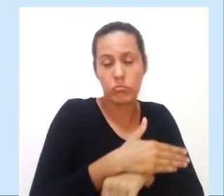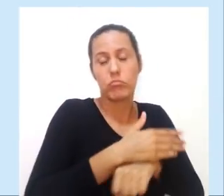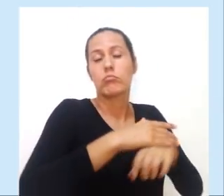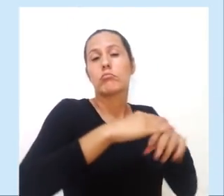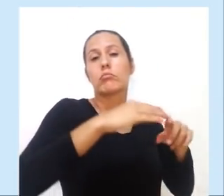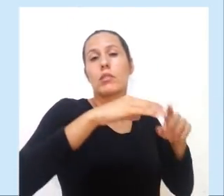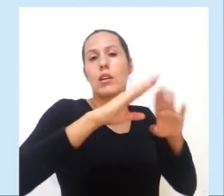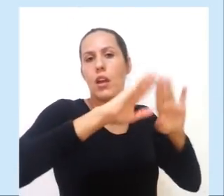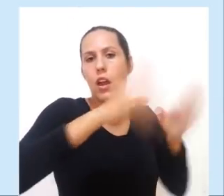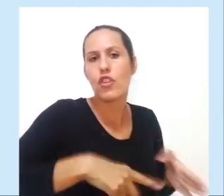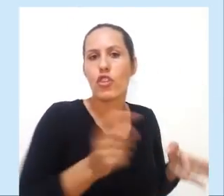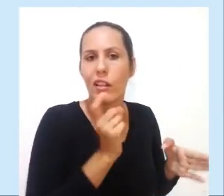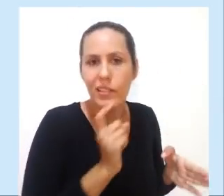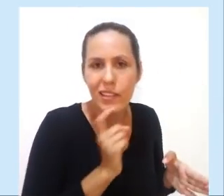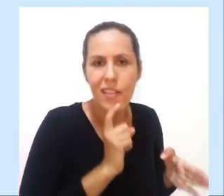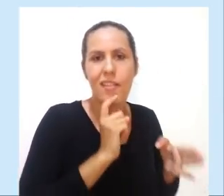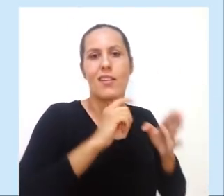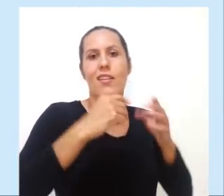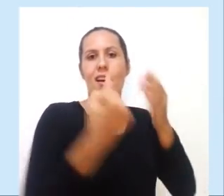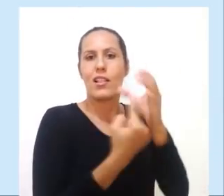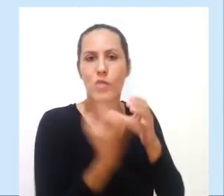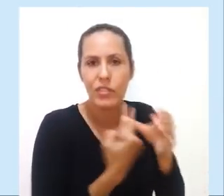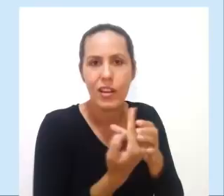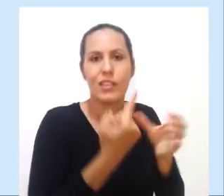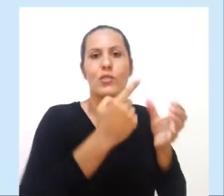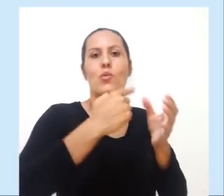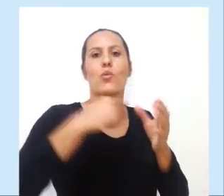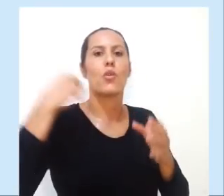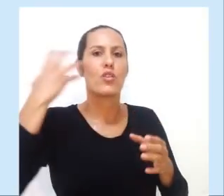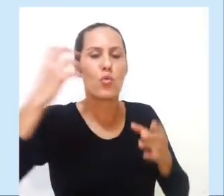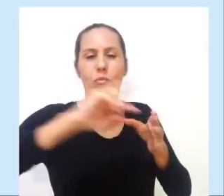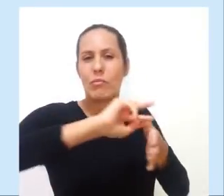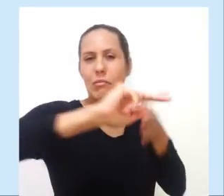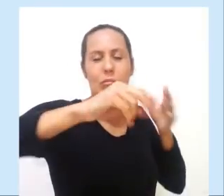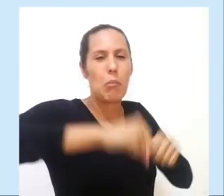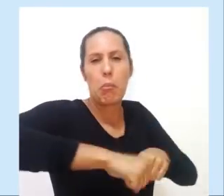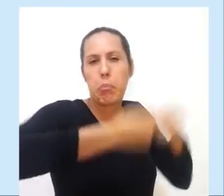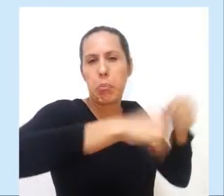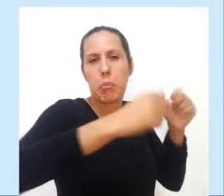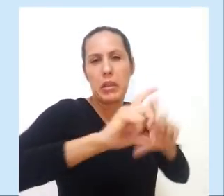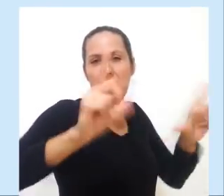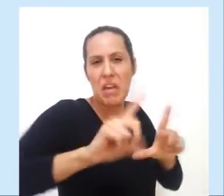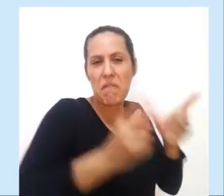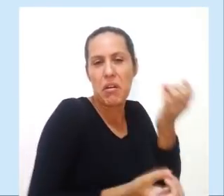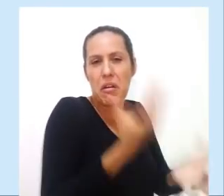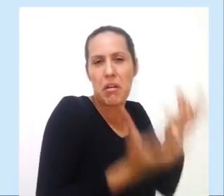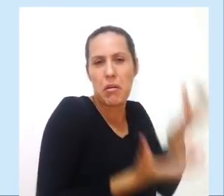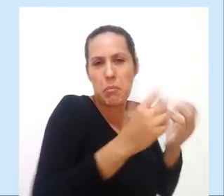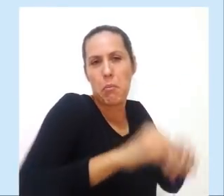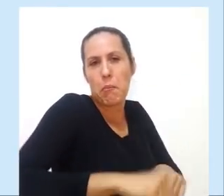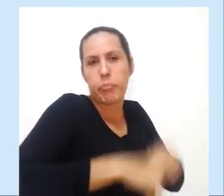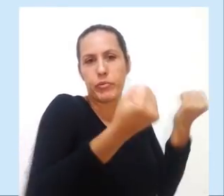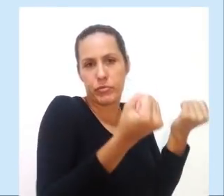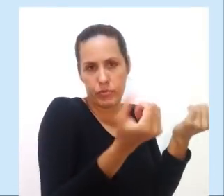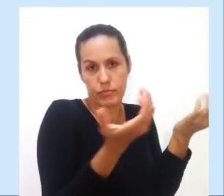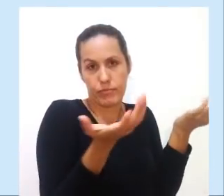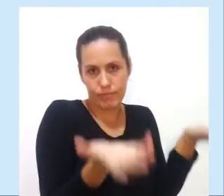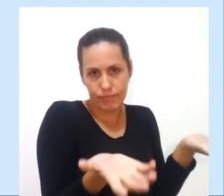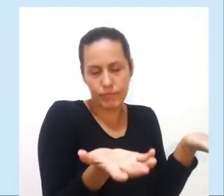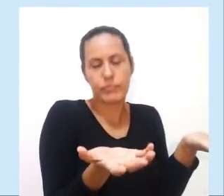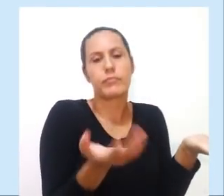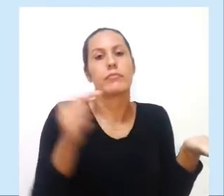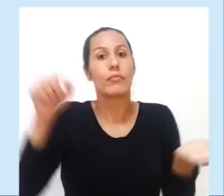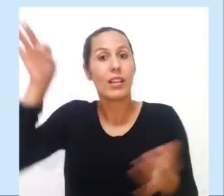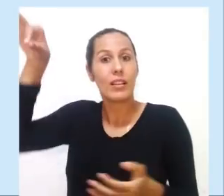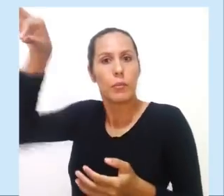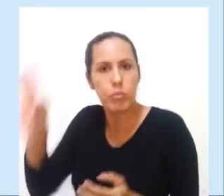sobrecarga elétrica na sua residência e queime os seus móveis e utensílios, no caso geladeira, televisor, rádio, né? Ele